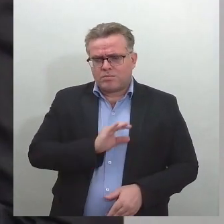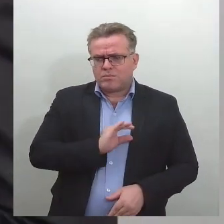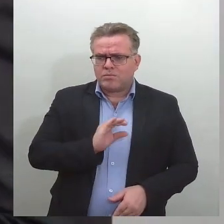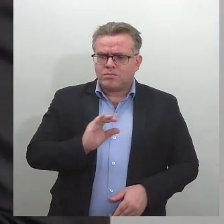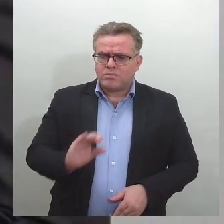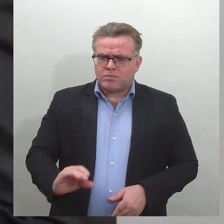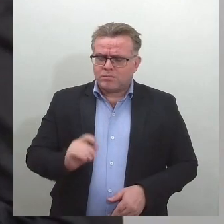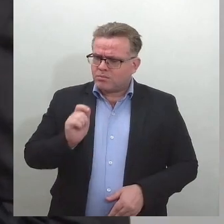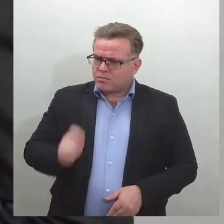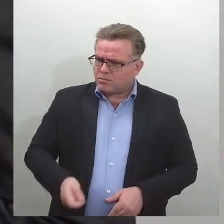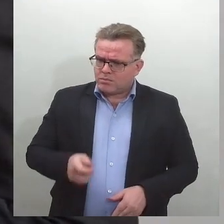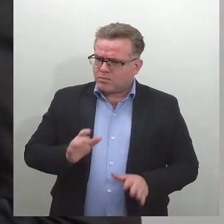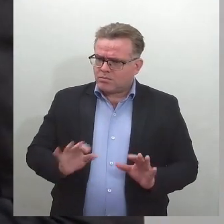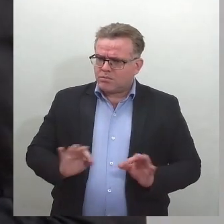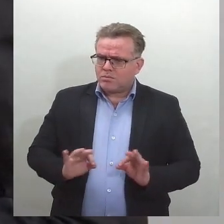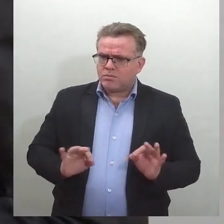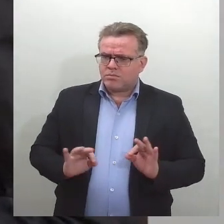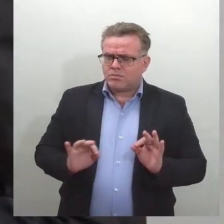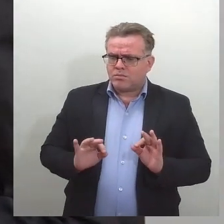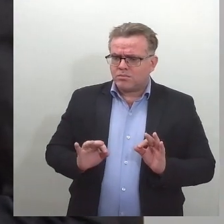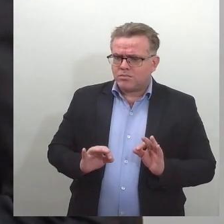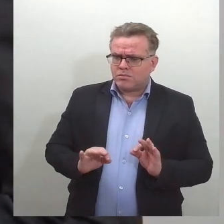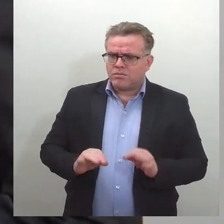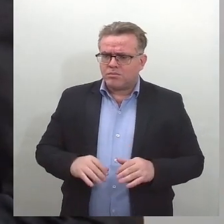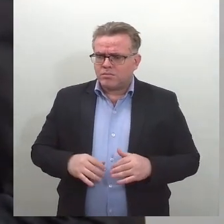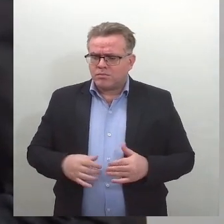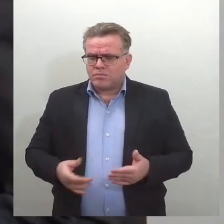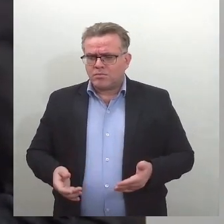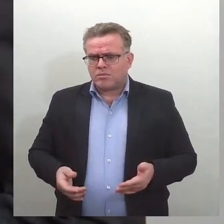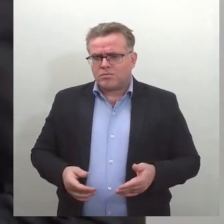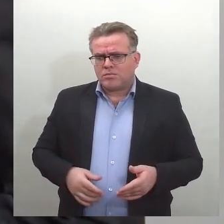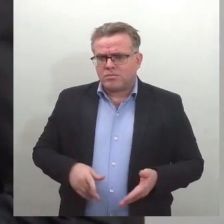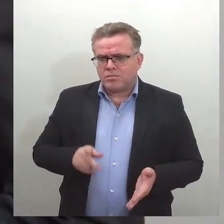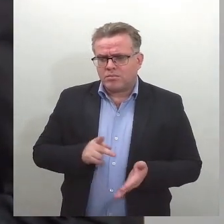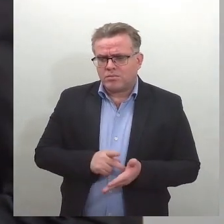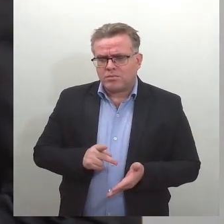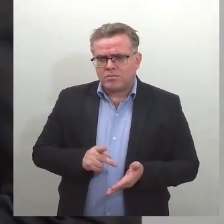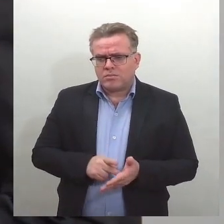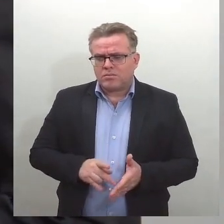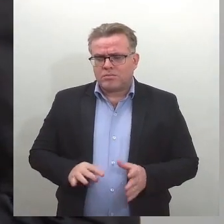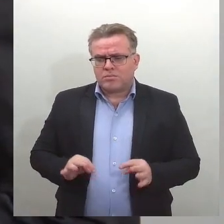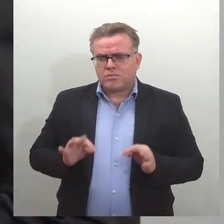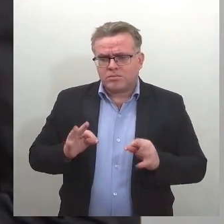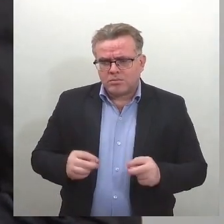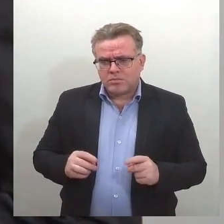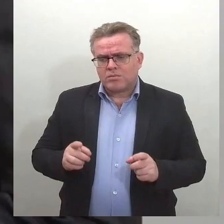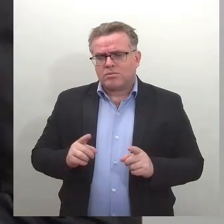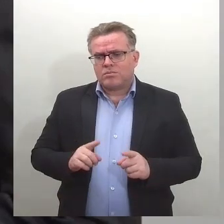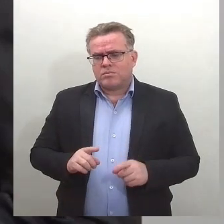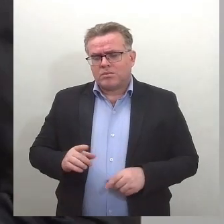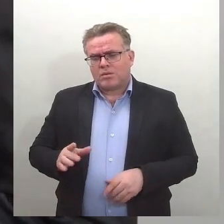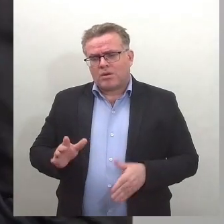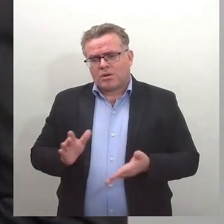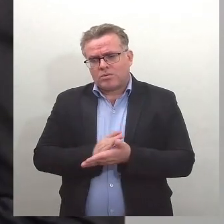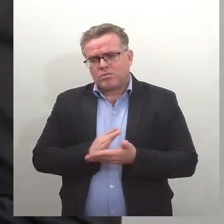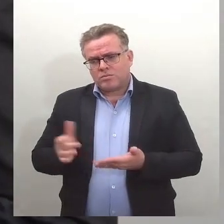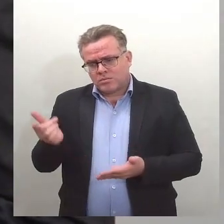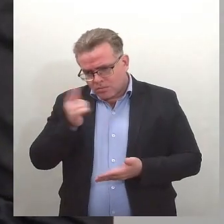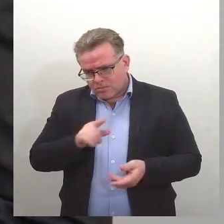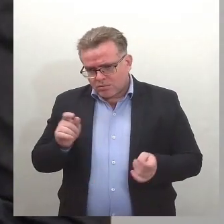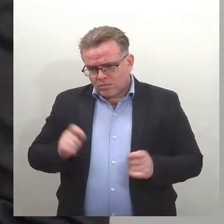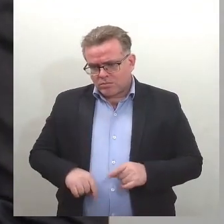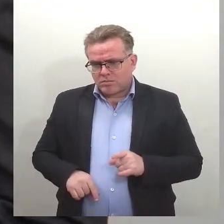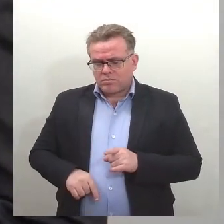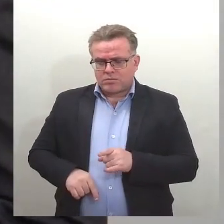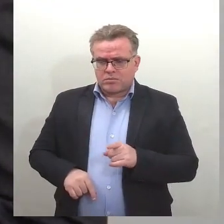capital e do interior do estado? É, na verdade, não são todos. Alguns receberam, né, mas esses, né, que estão denunciando, que